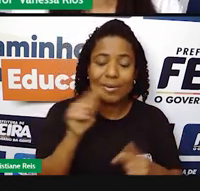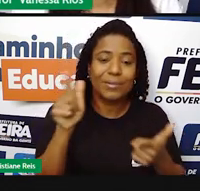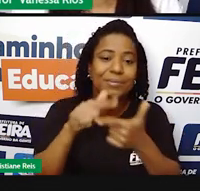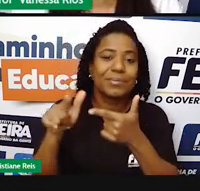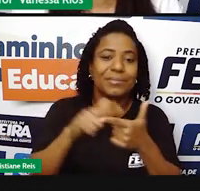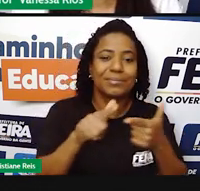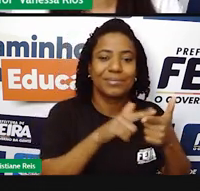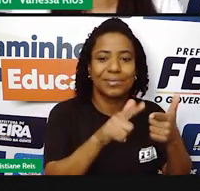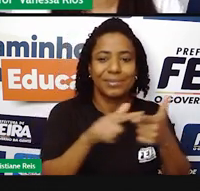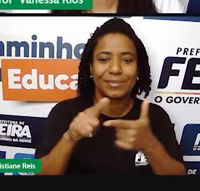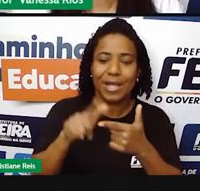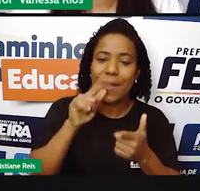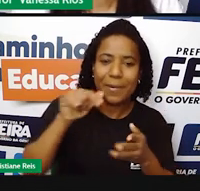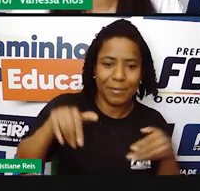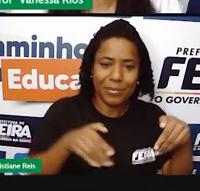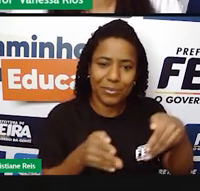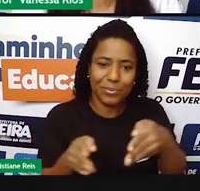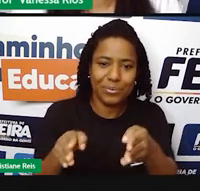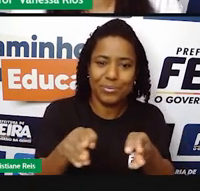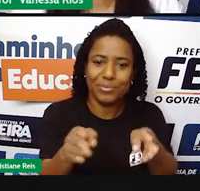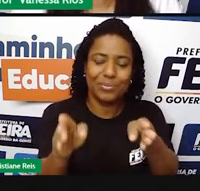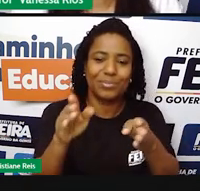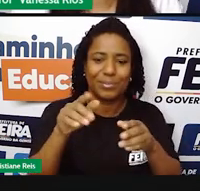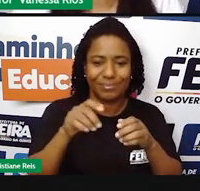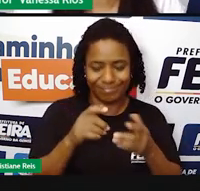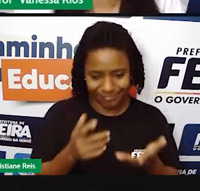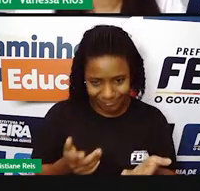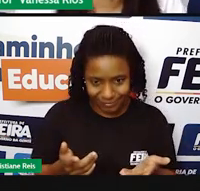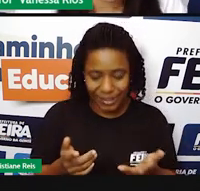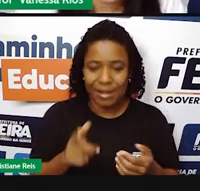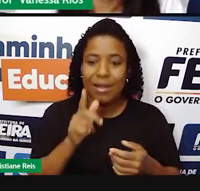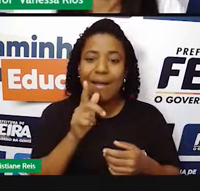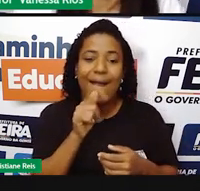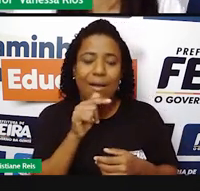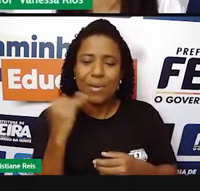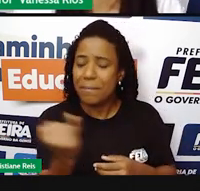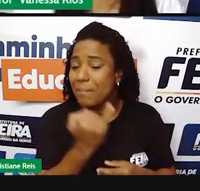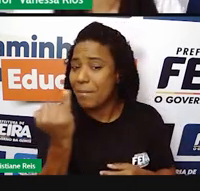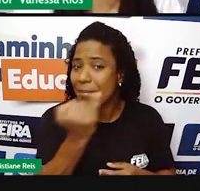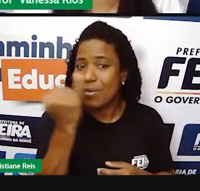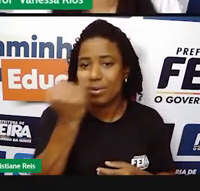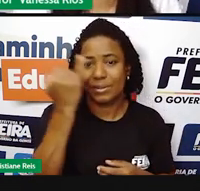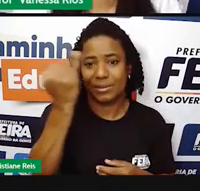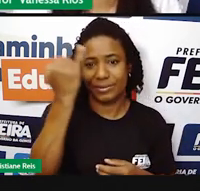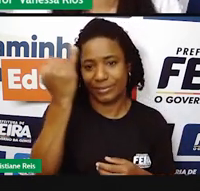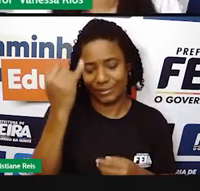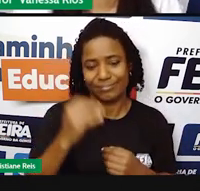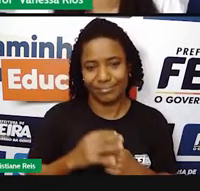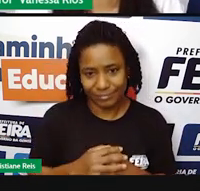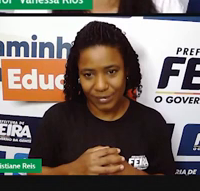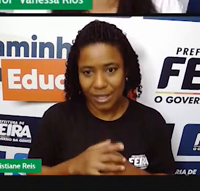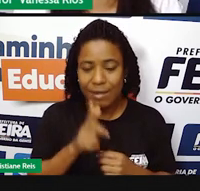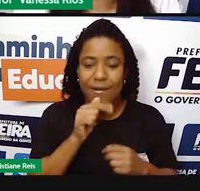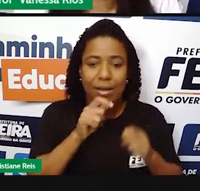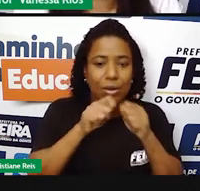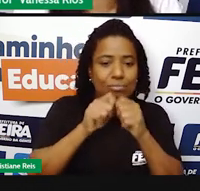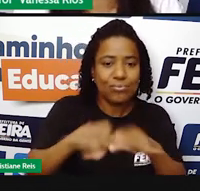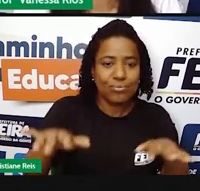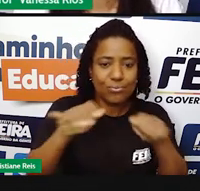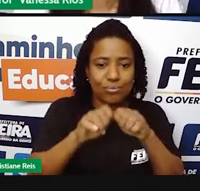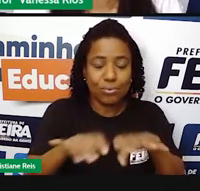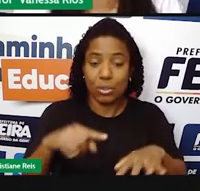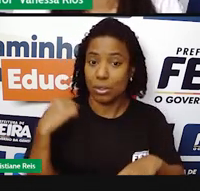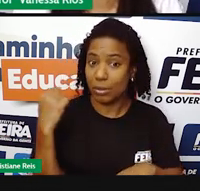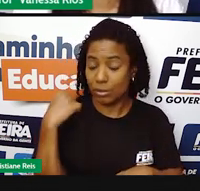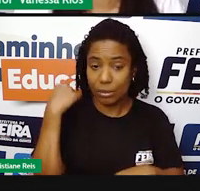bem tão precioso, tão necessário, e aí desperdiçar a água é algo que a gente não deve fazer quando a gente se preocupa,